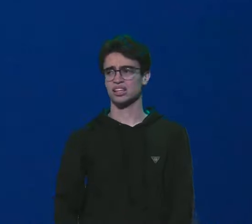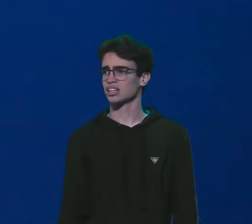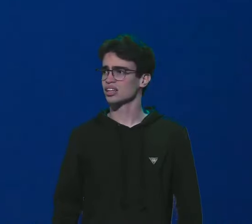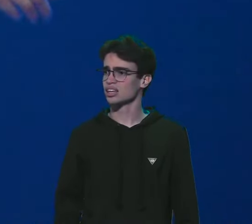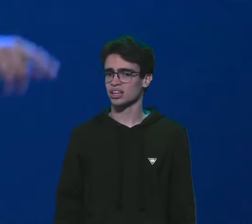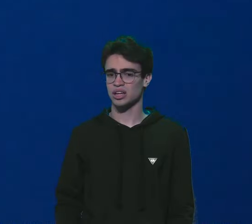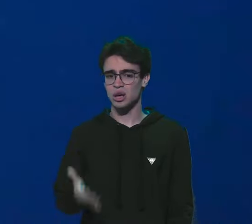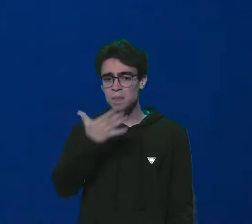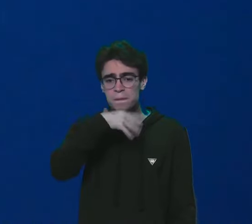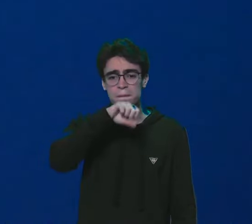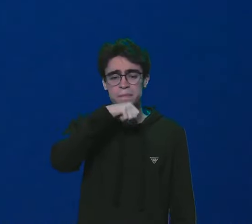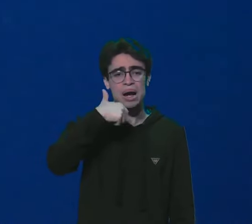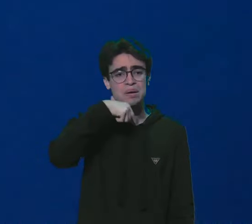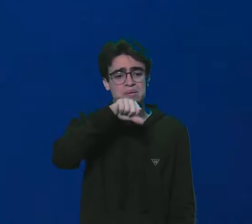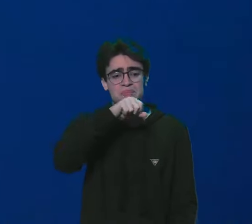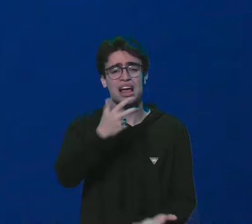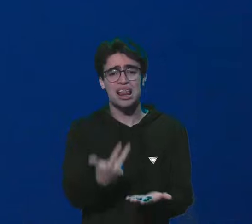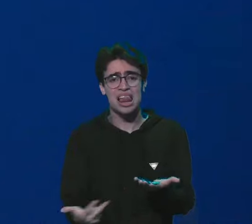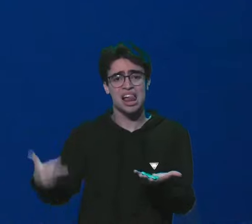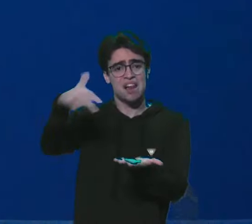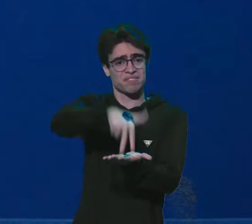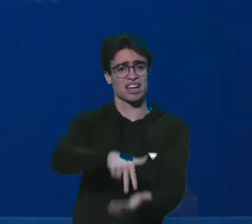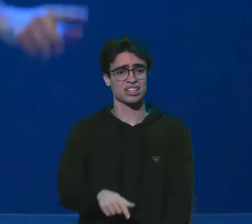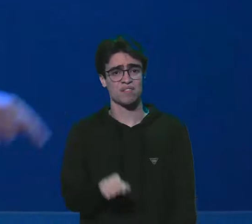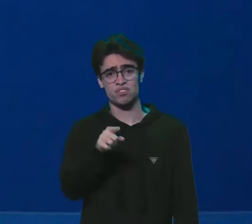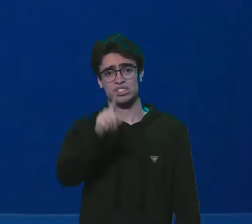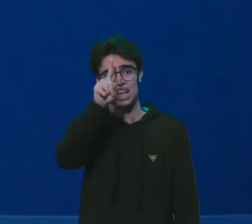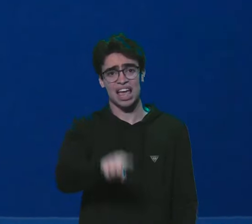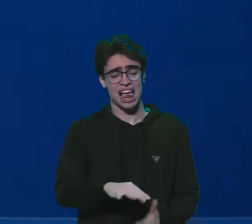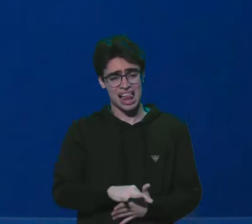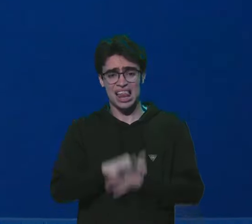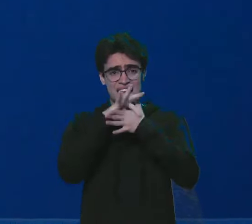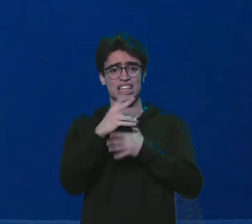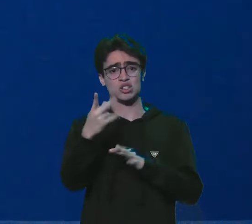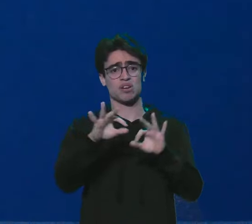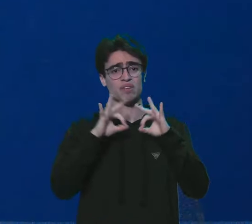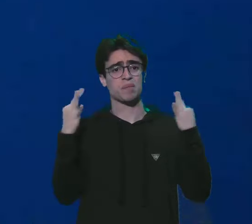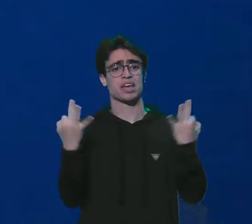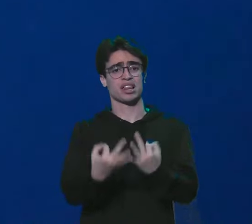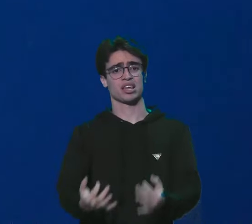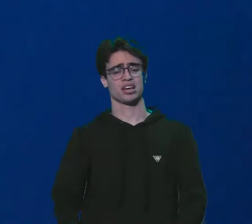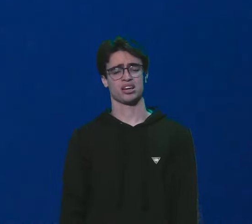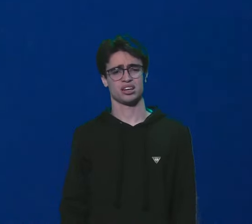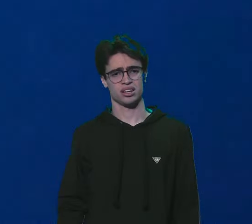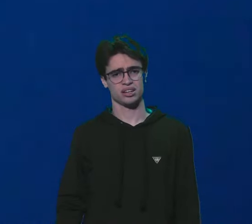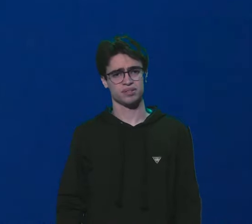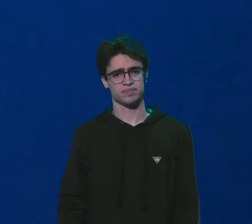Pai, levanta. Você é o líder da sua casa.